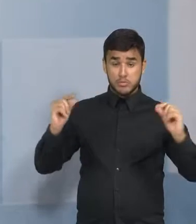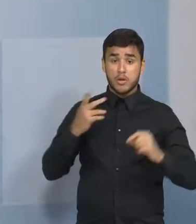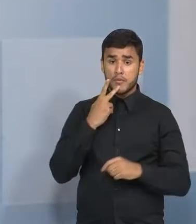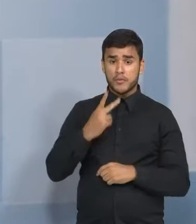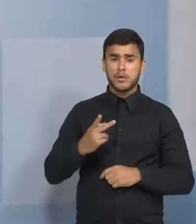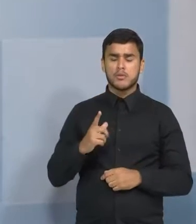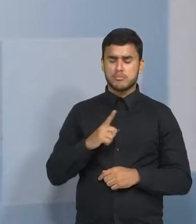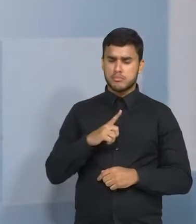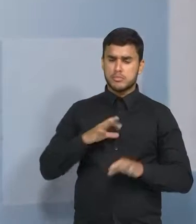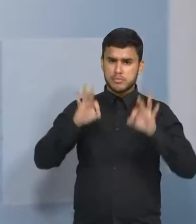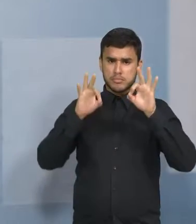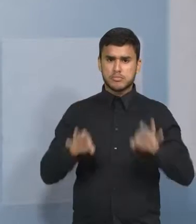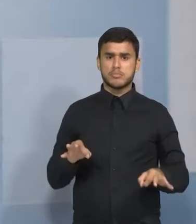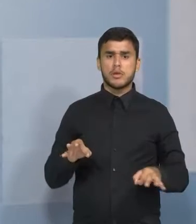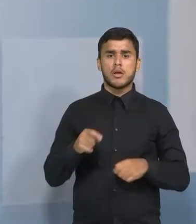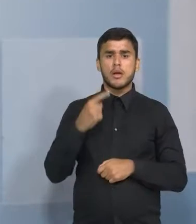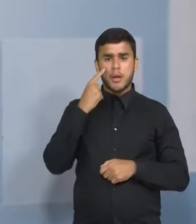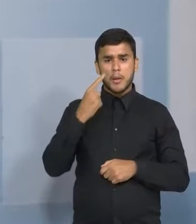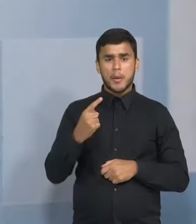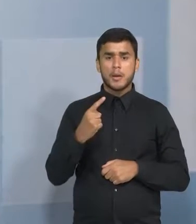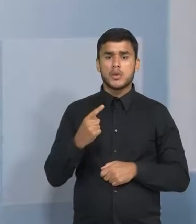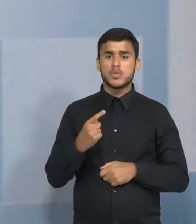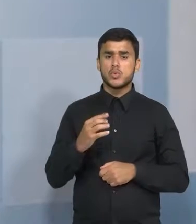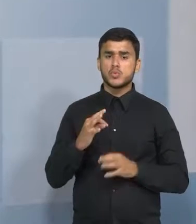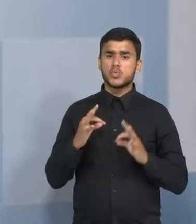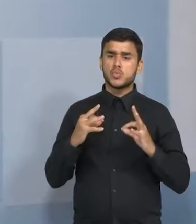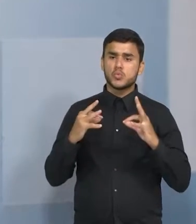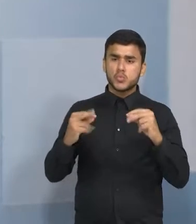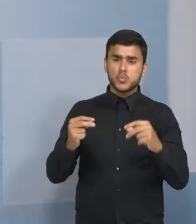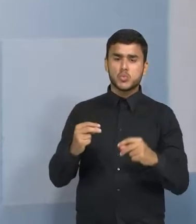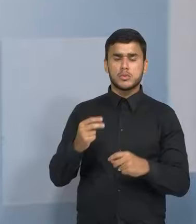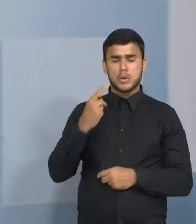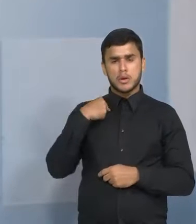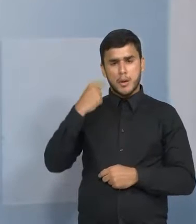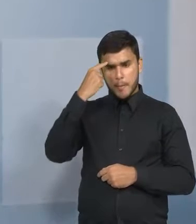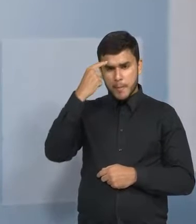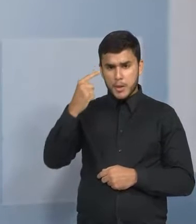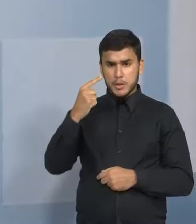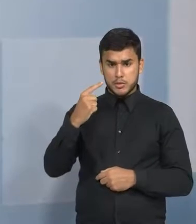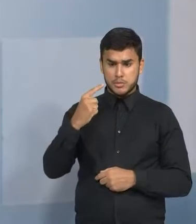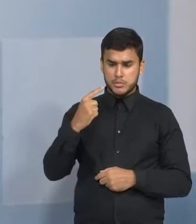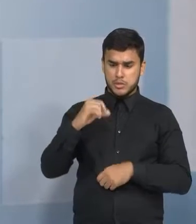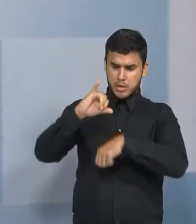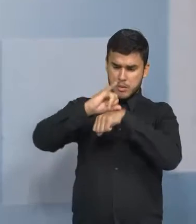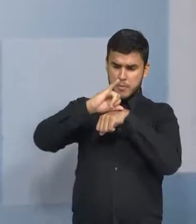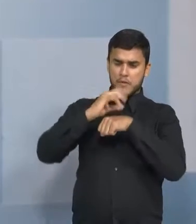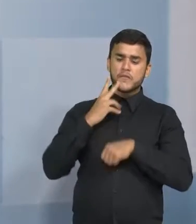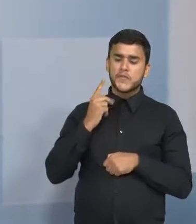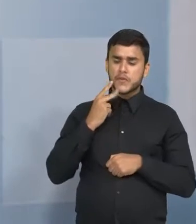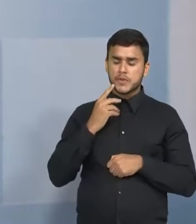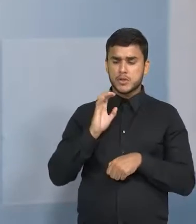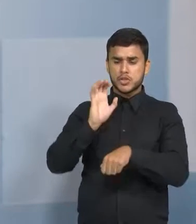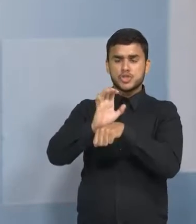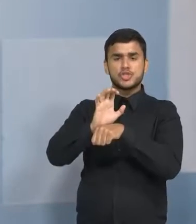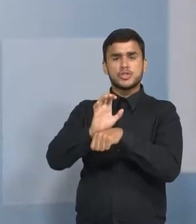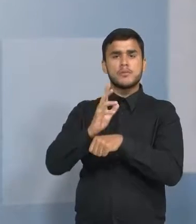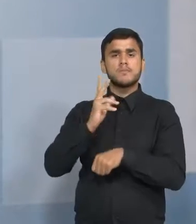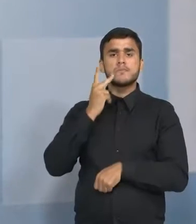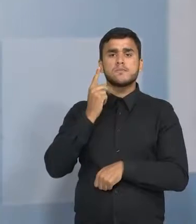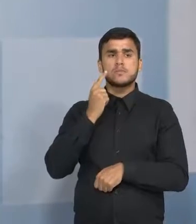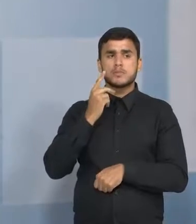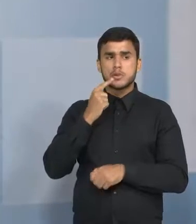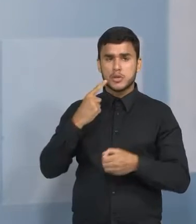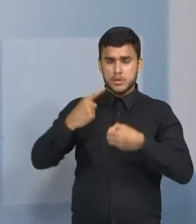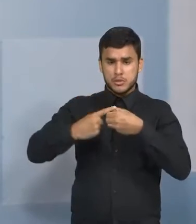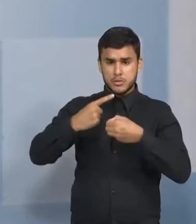tem tomado após esses incidentes na capital e no interior do Ceará, que eu acho que foi muito rápido.